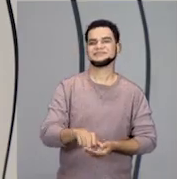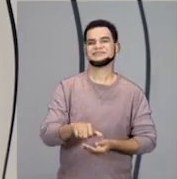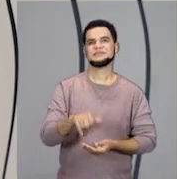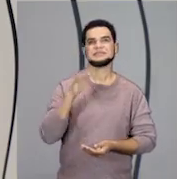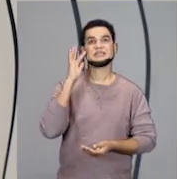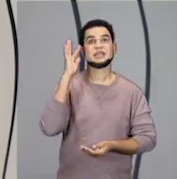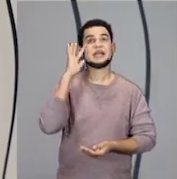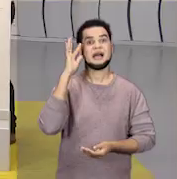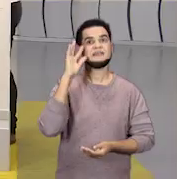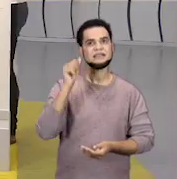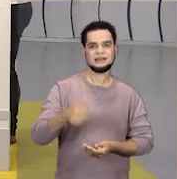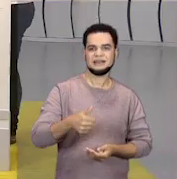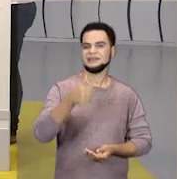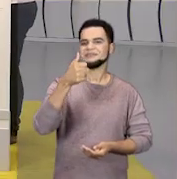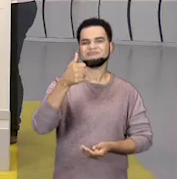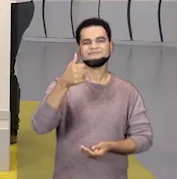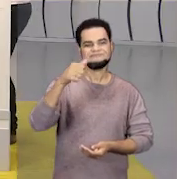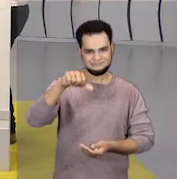que você esperava, tá?